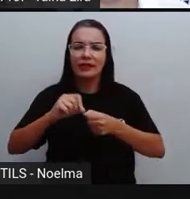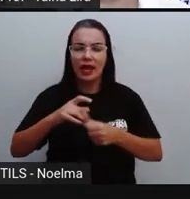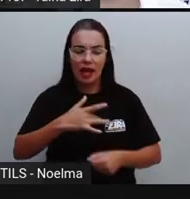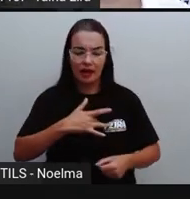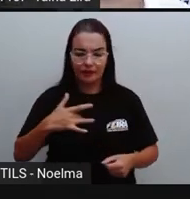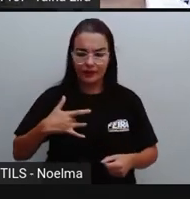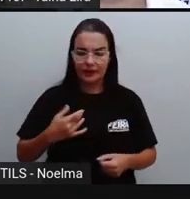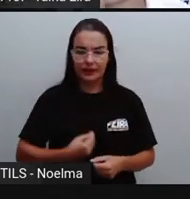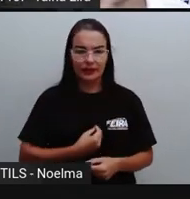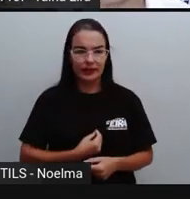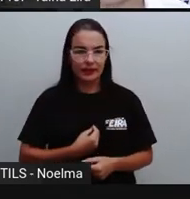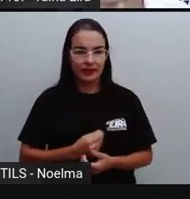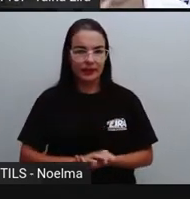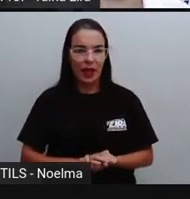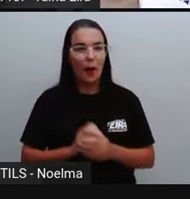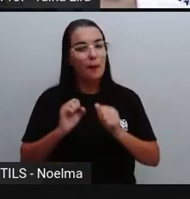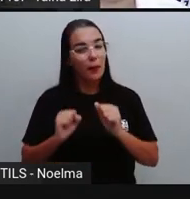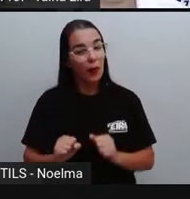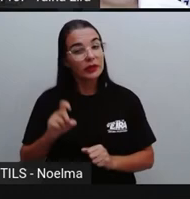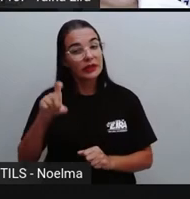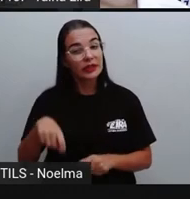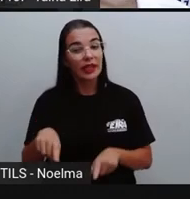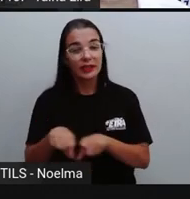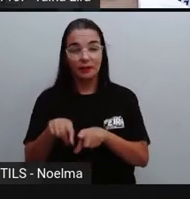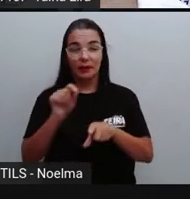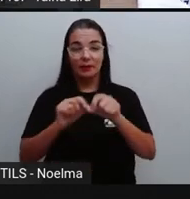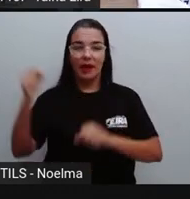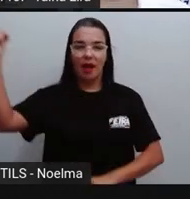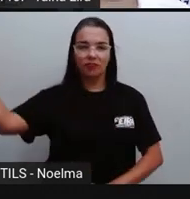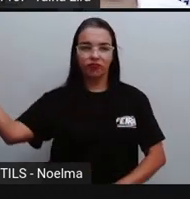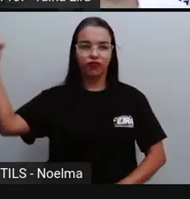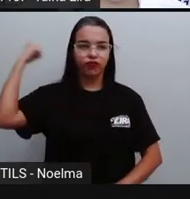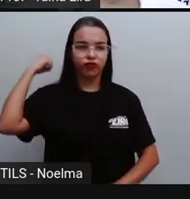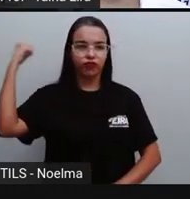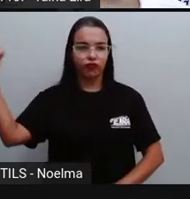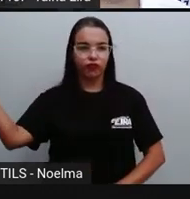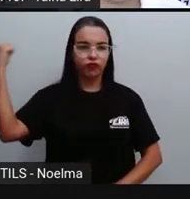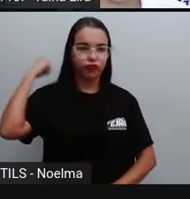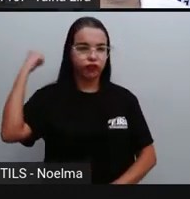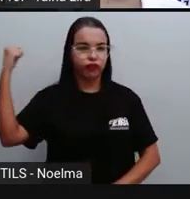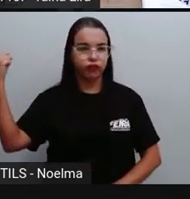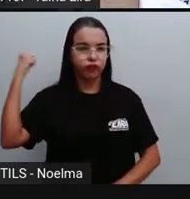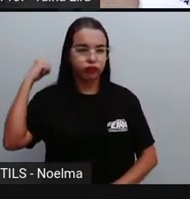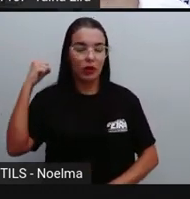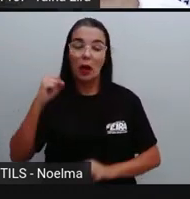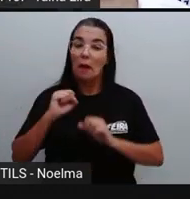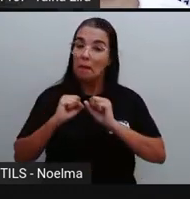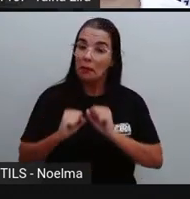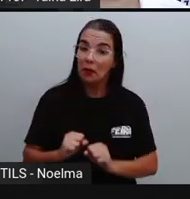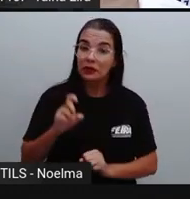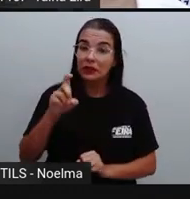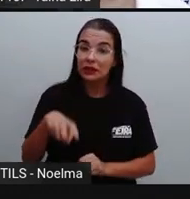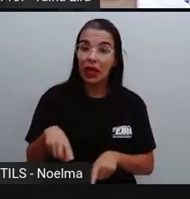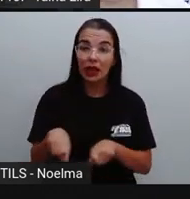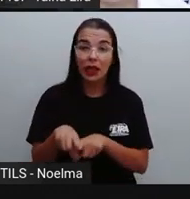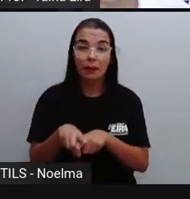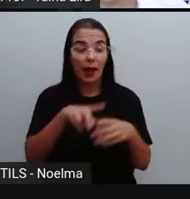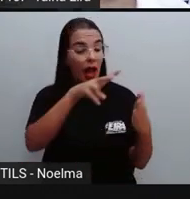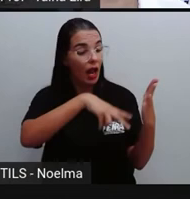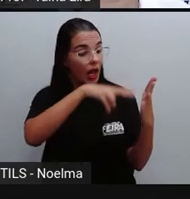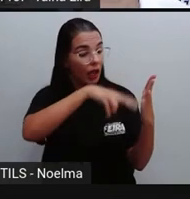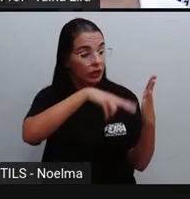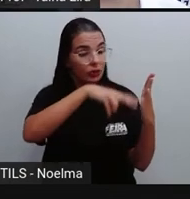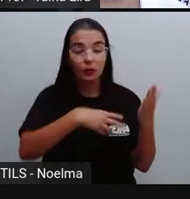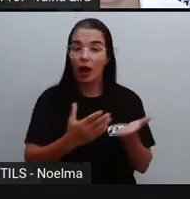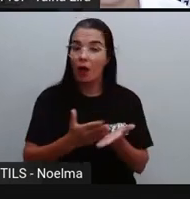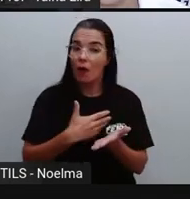Poderia ser aqui, ó, a prática de atividades físicas. Poderia ser a leitura de um